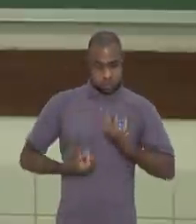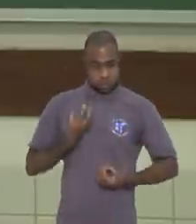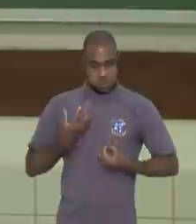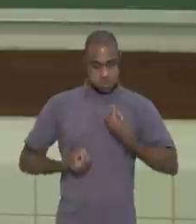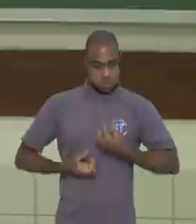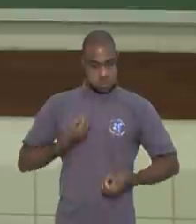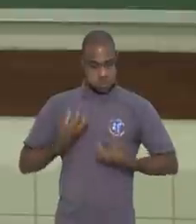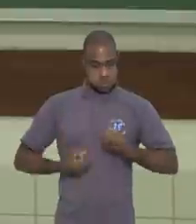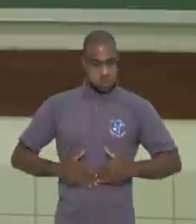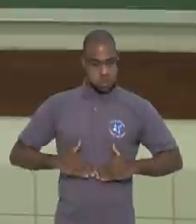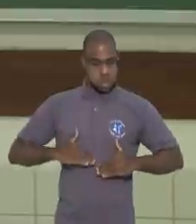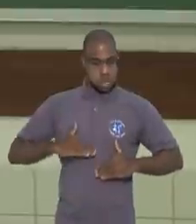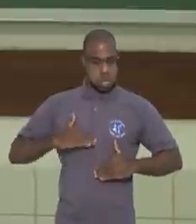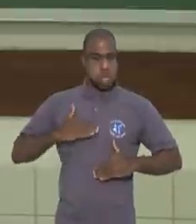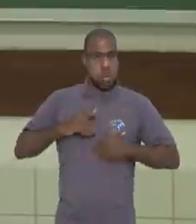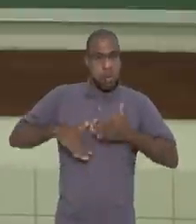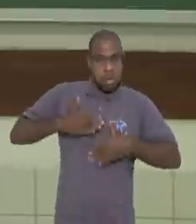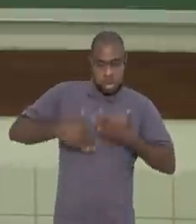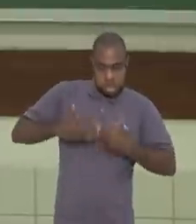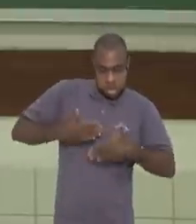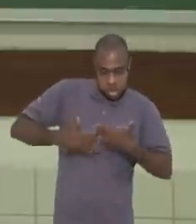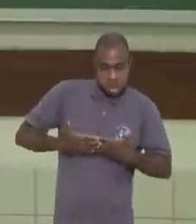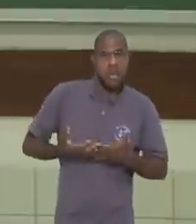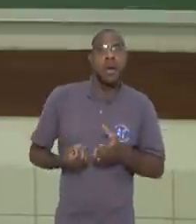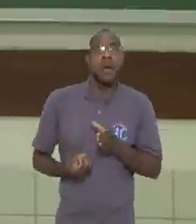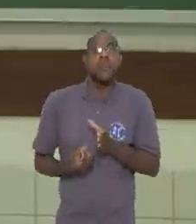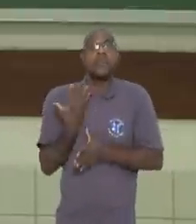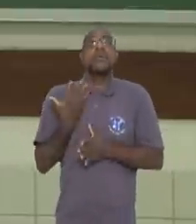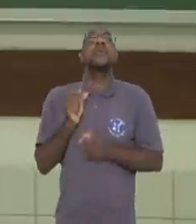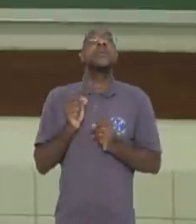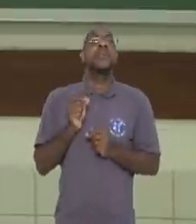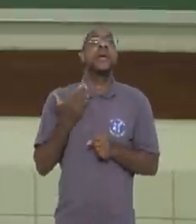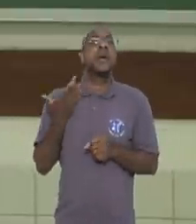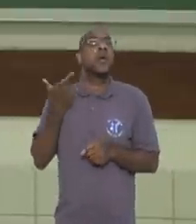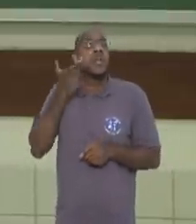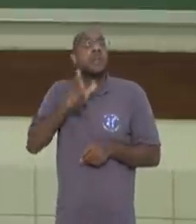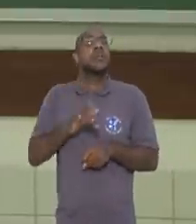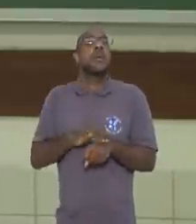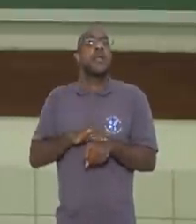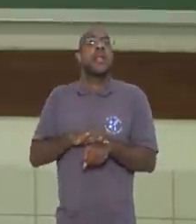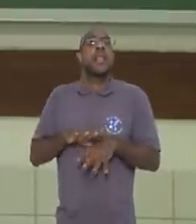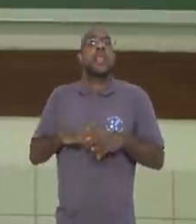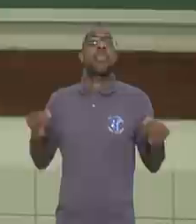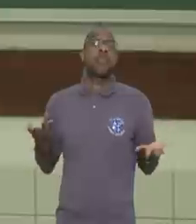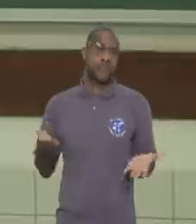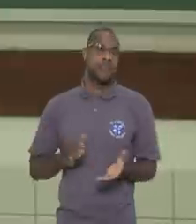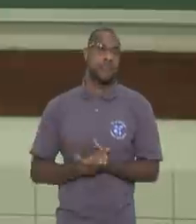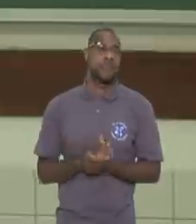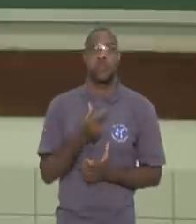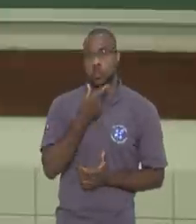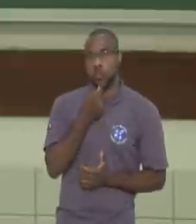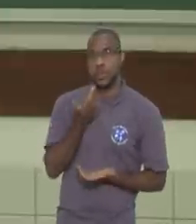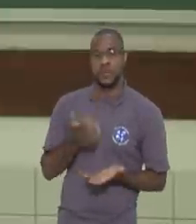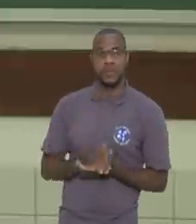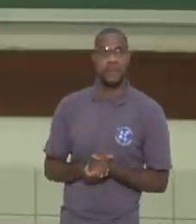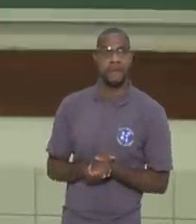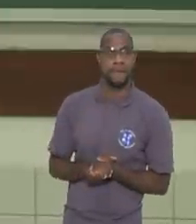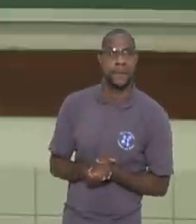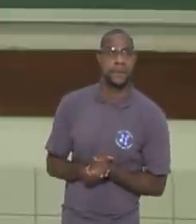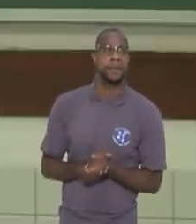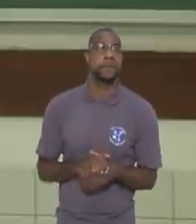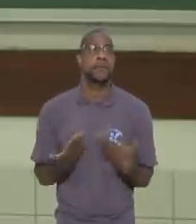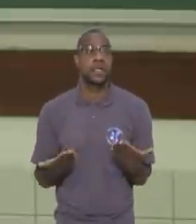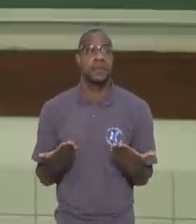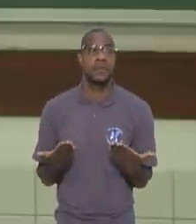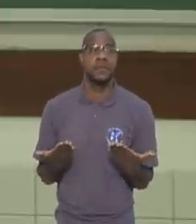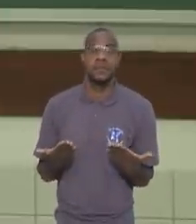Olha que maravilhoso, gente. A gente conseguir, né, curar doenças usando uma tecnologia relativamente simples aí, né, que não é